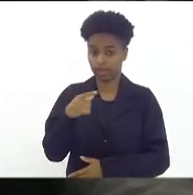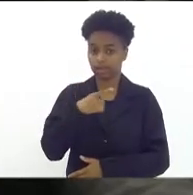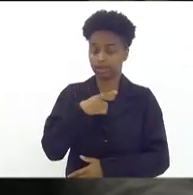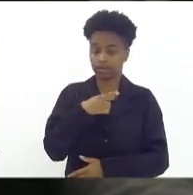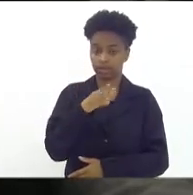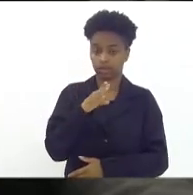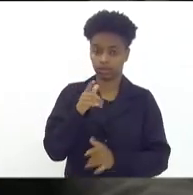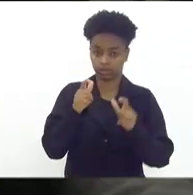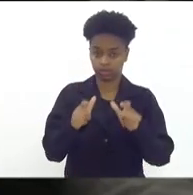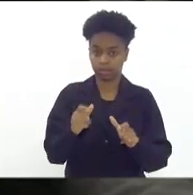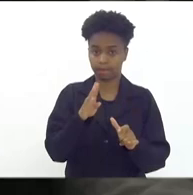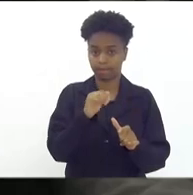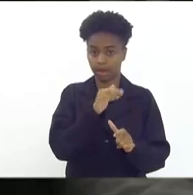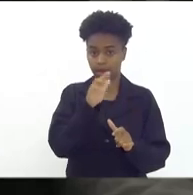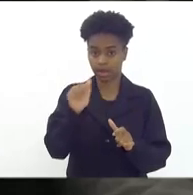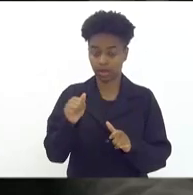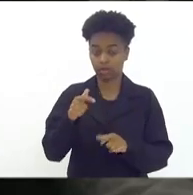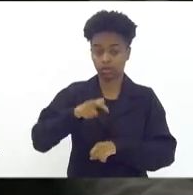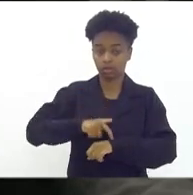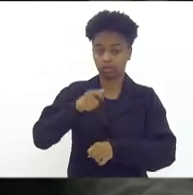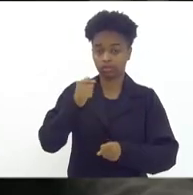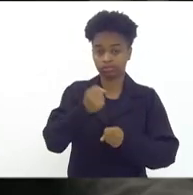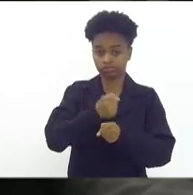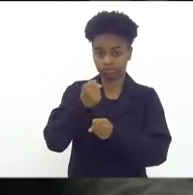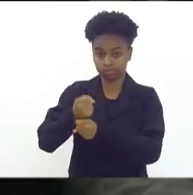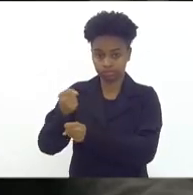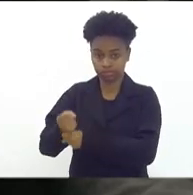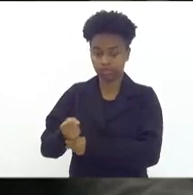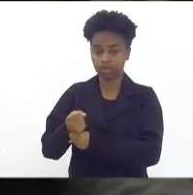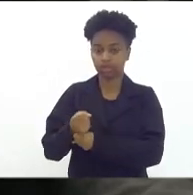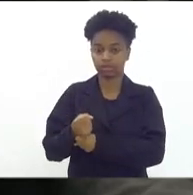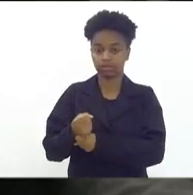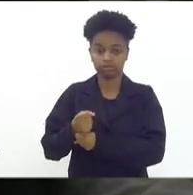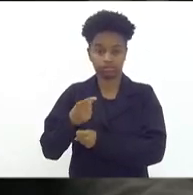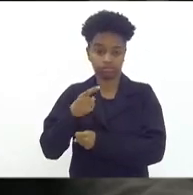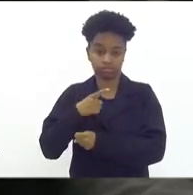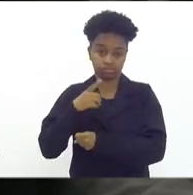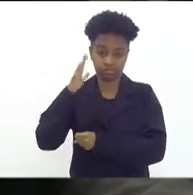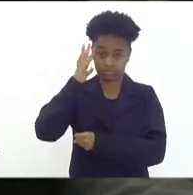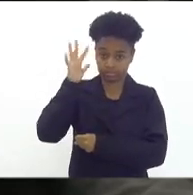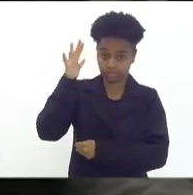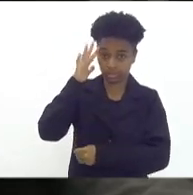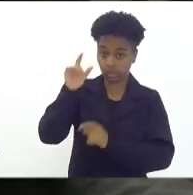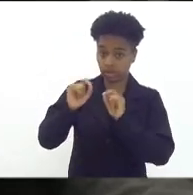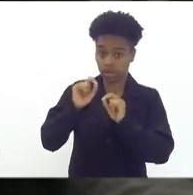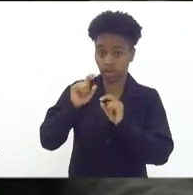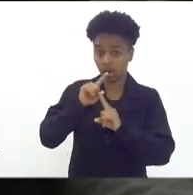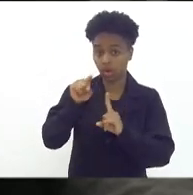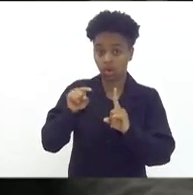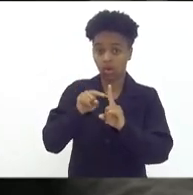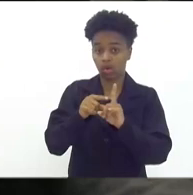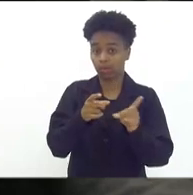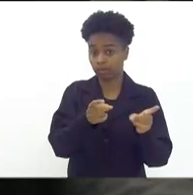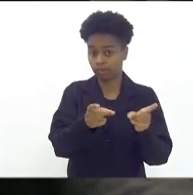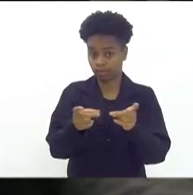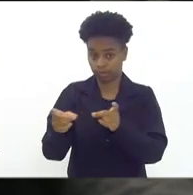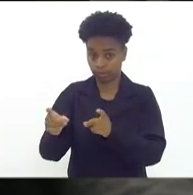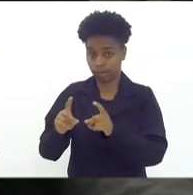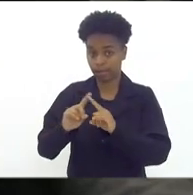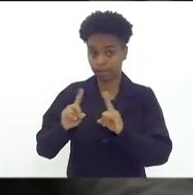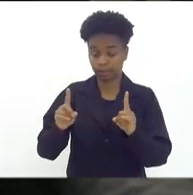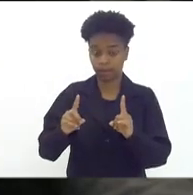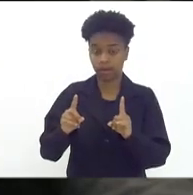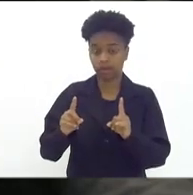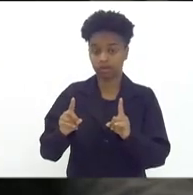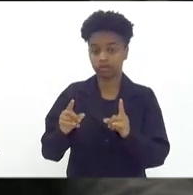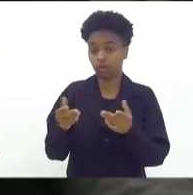o condomínio uma vez quando foi construída ele foi construído numa intuição que era ser comercial que era ser um Hotel Residence mas